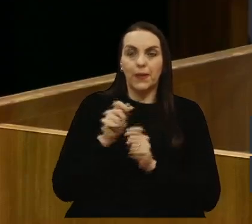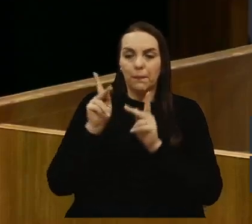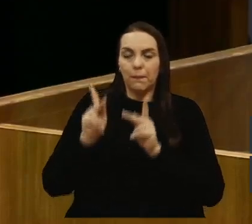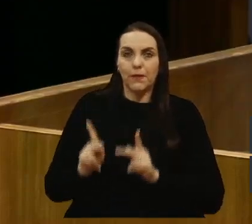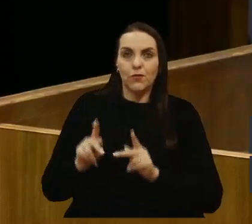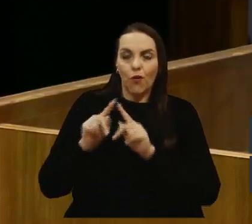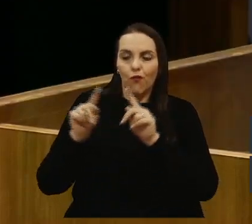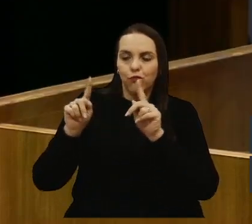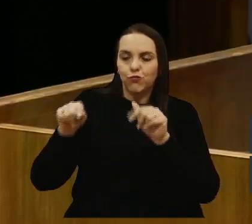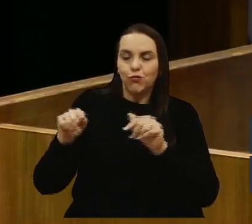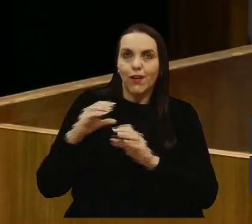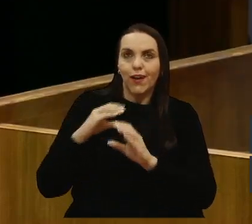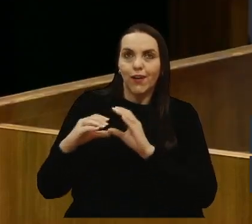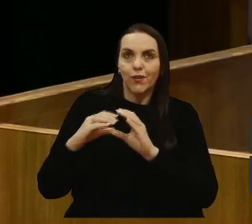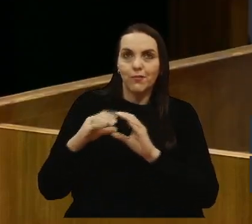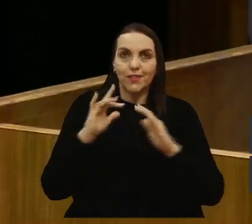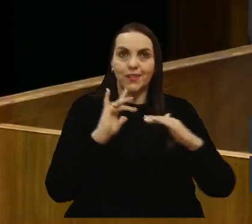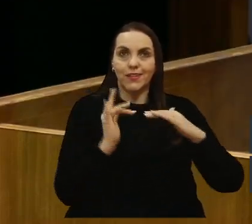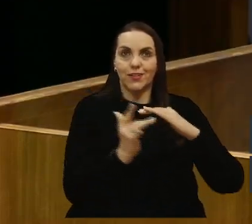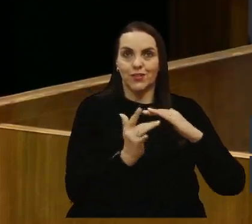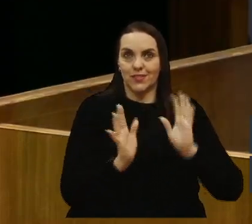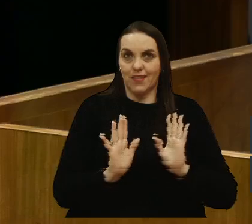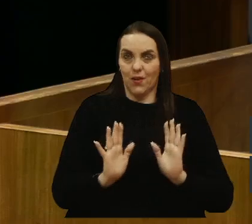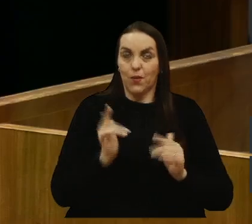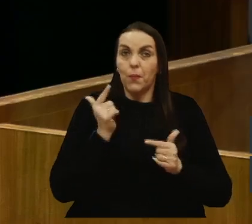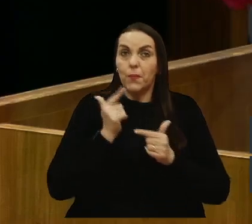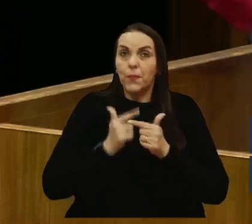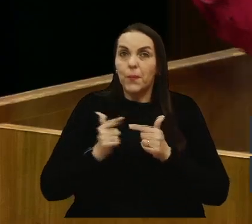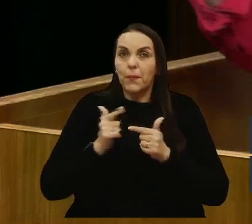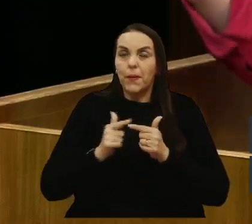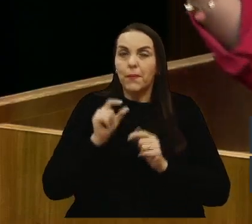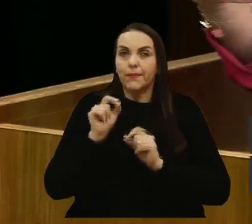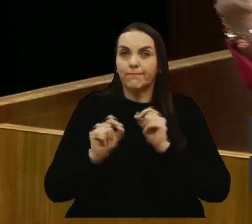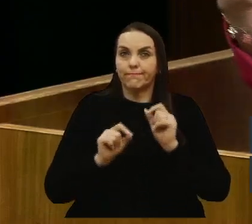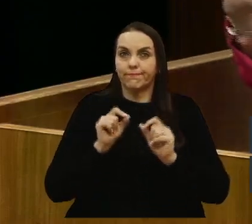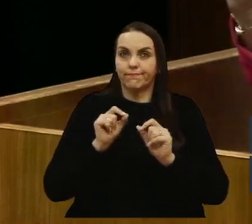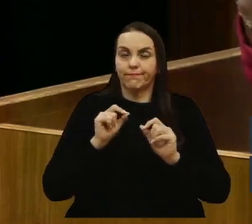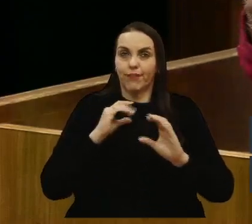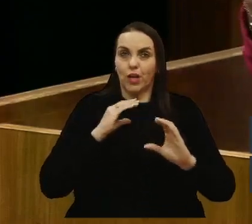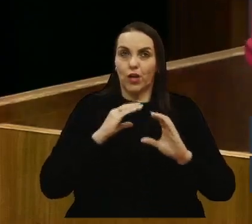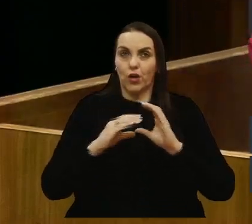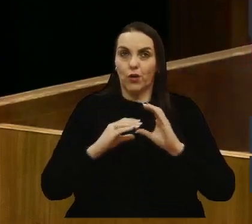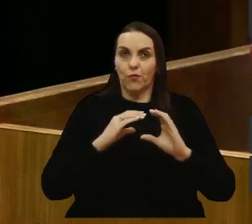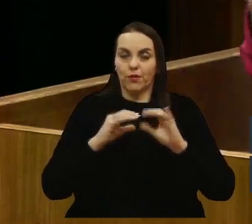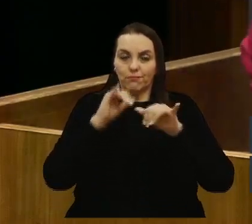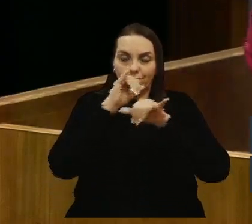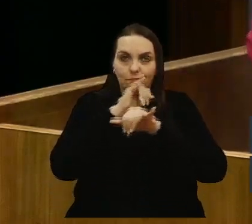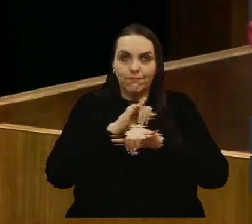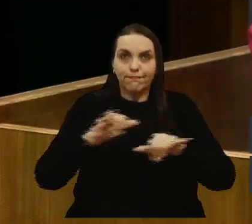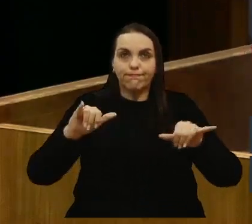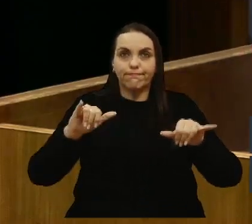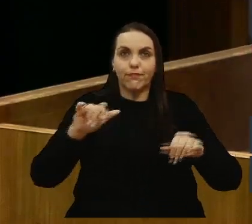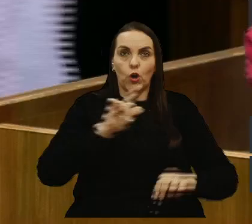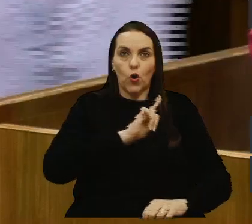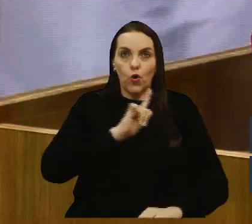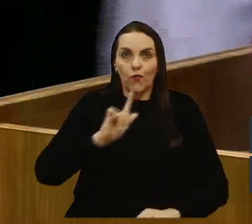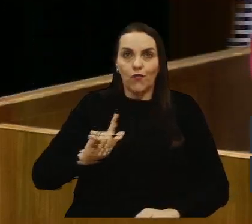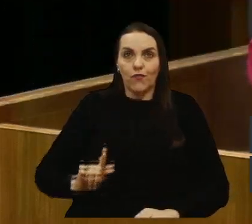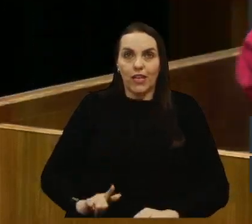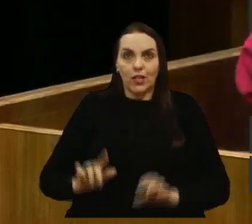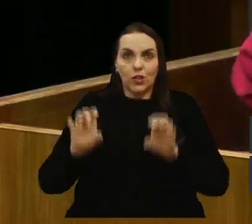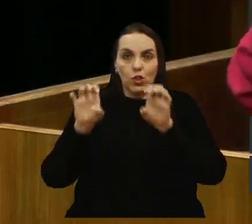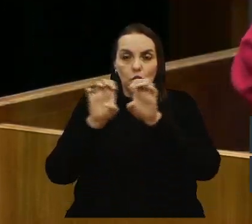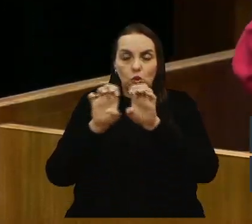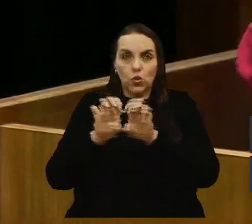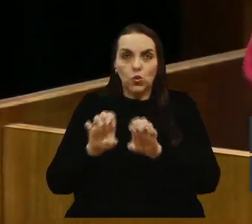não é uma pessoa da rede social. O problema é a comunicação governamental, é o governo, a